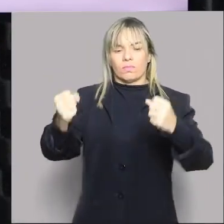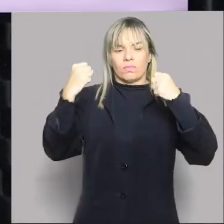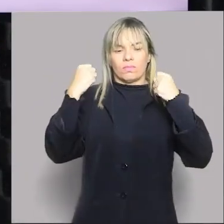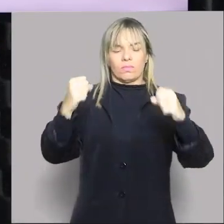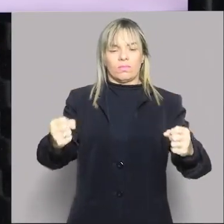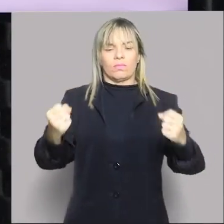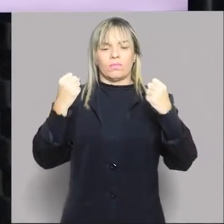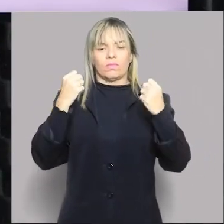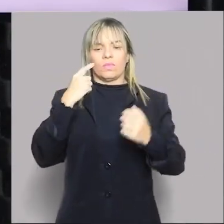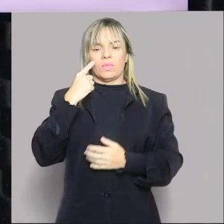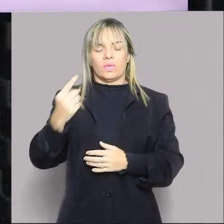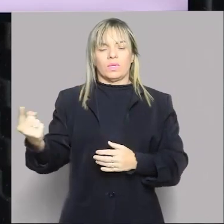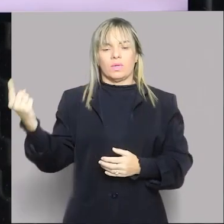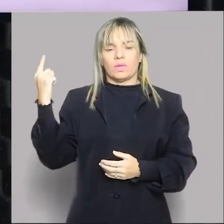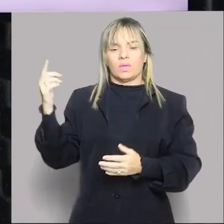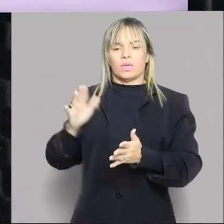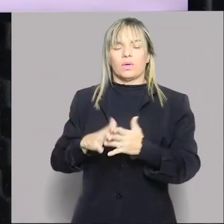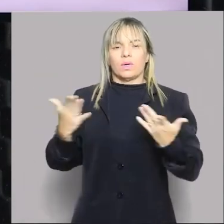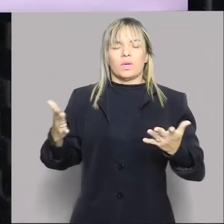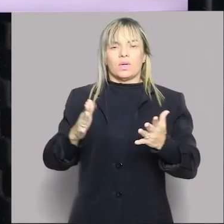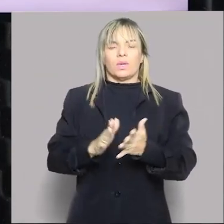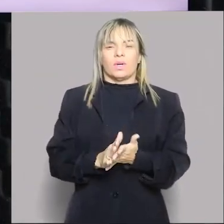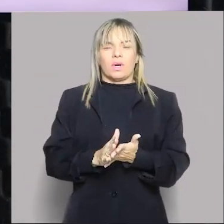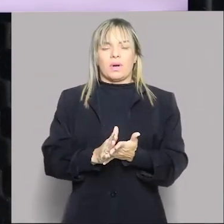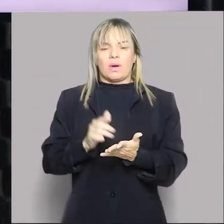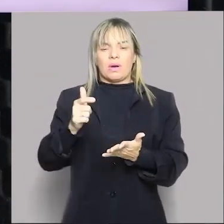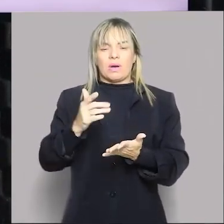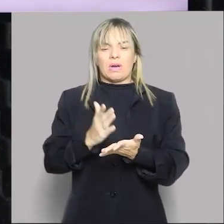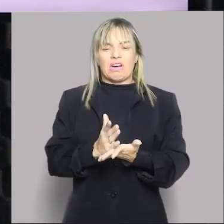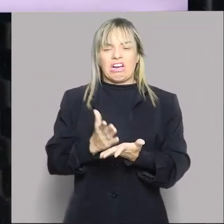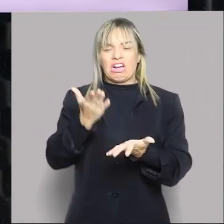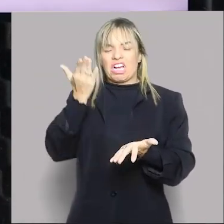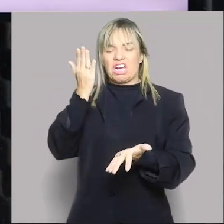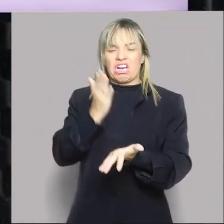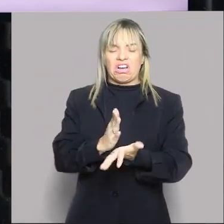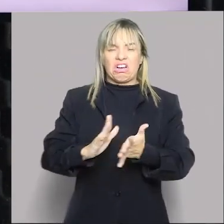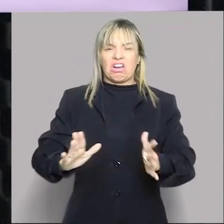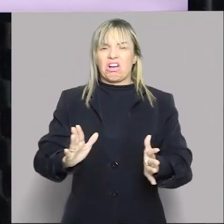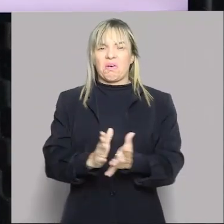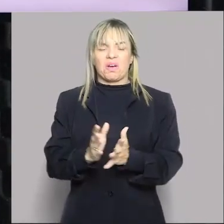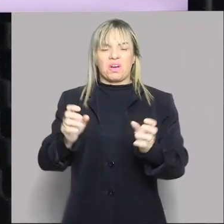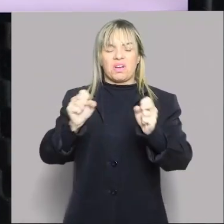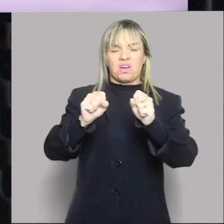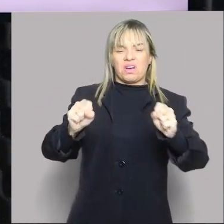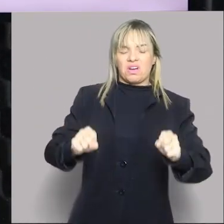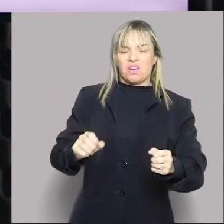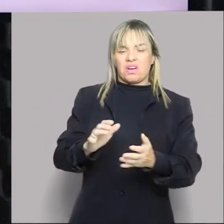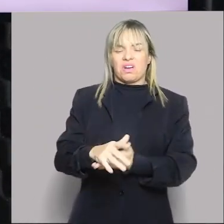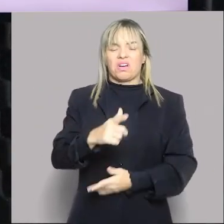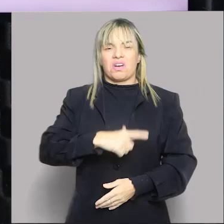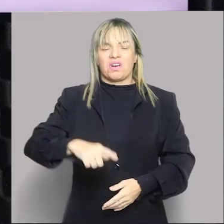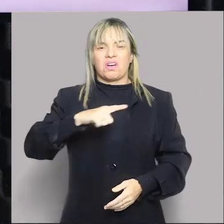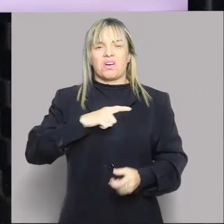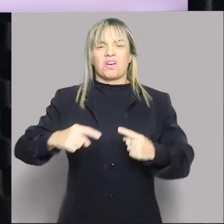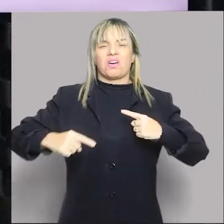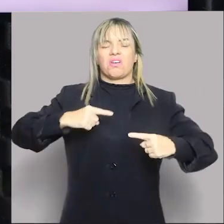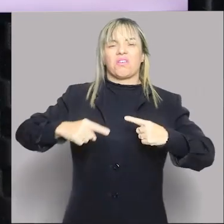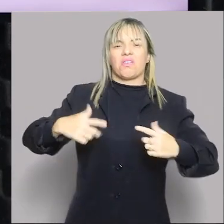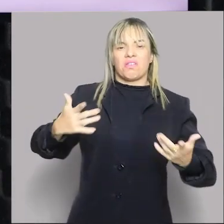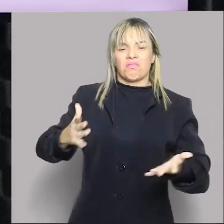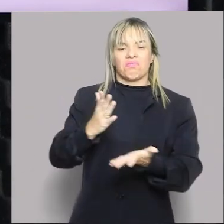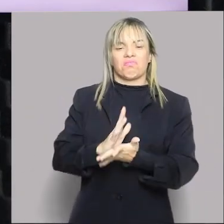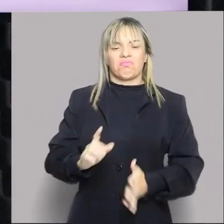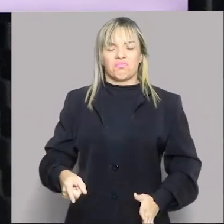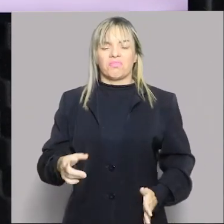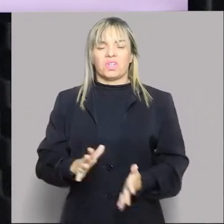sistema. Pois é, a dança é uma forma de você quebrar com o sistema e mostrar que você tem uma forma artística